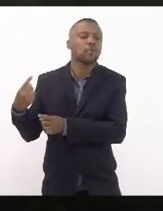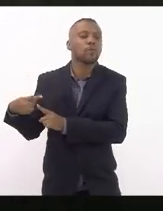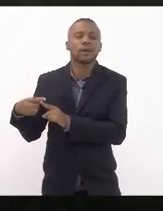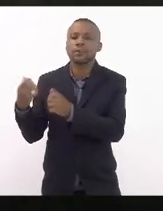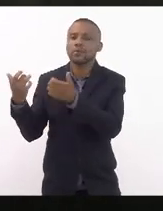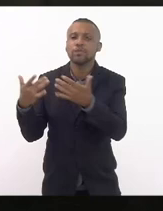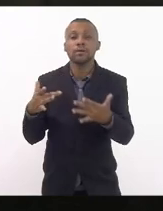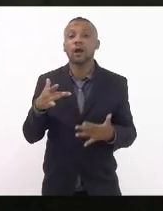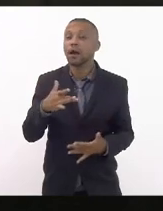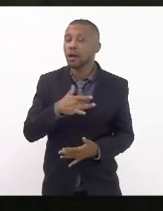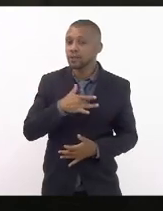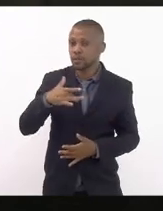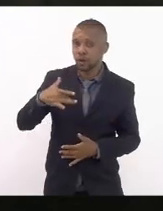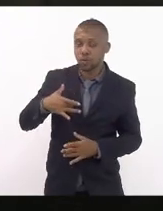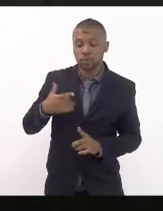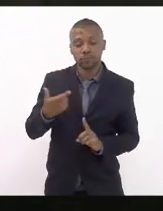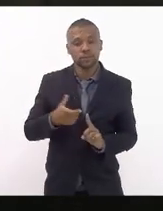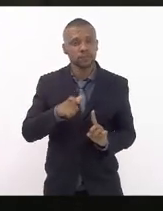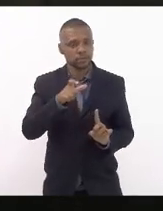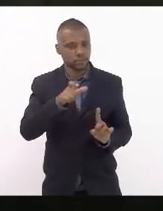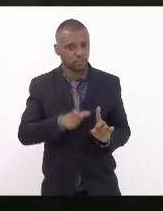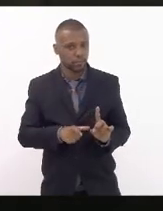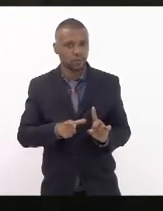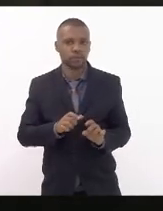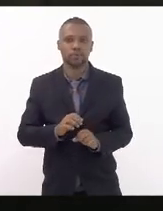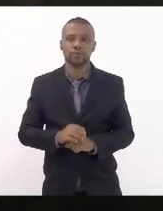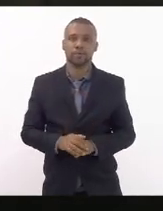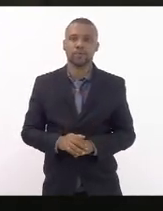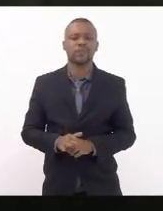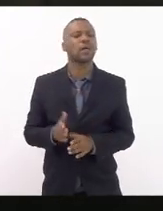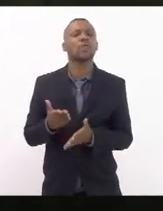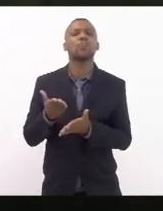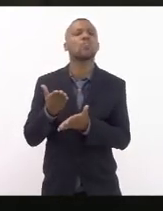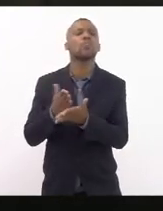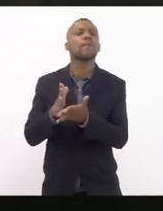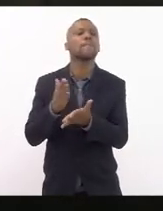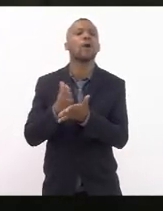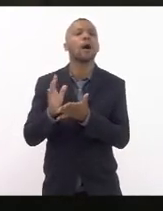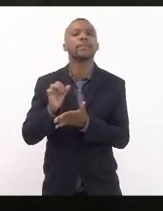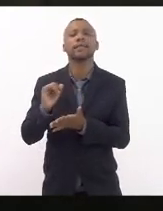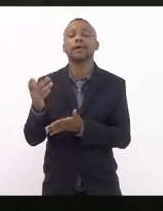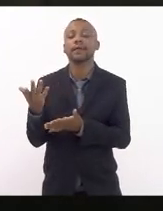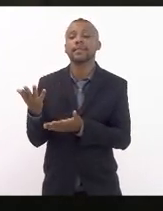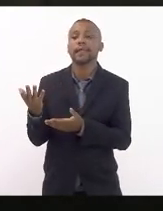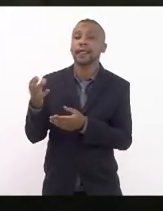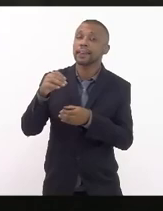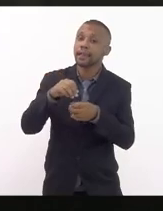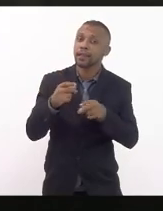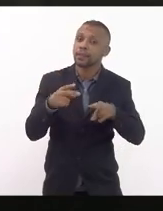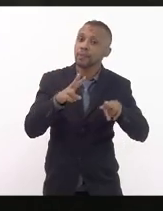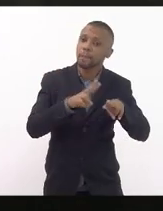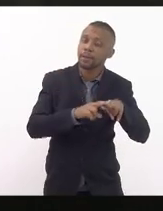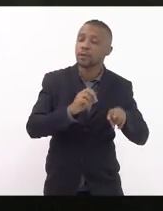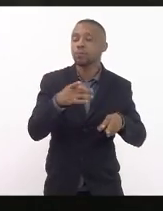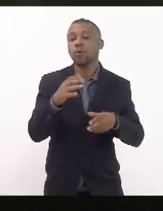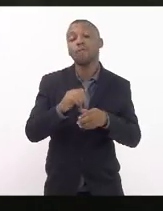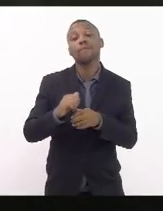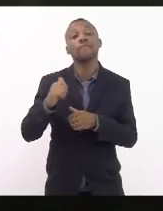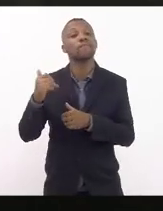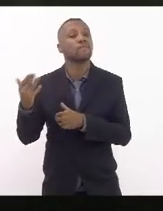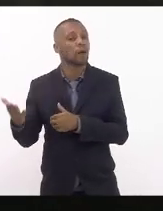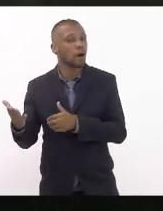saúde da pessoa. E não importa se ela está aqui do lado de fora ou se ela está dentro do sistema